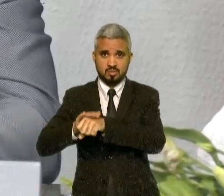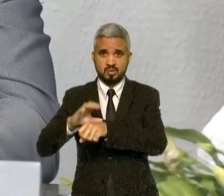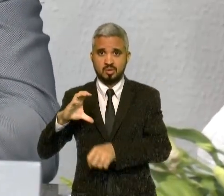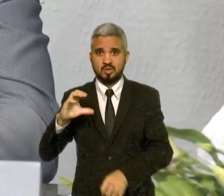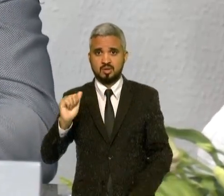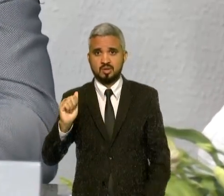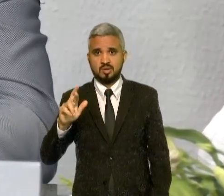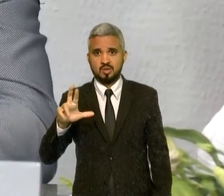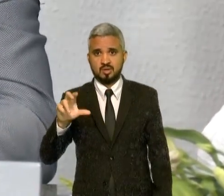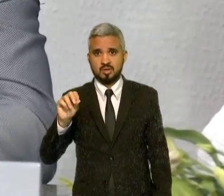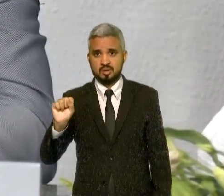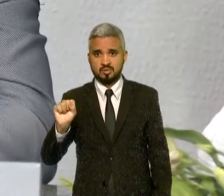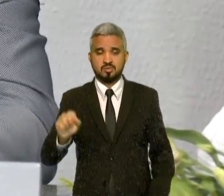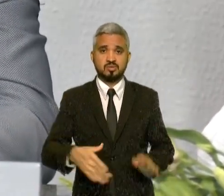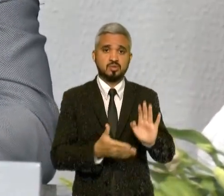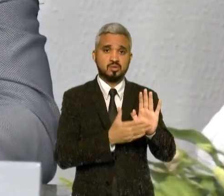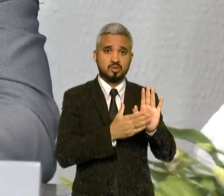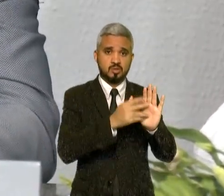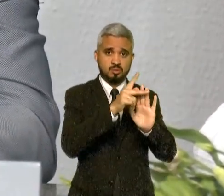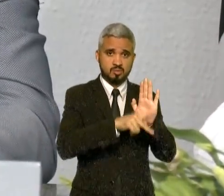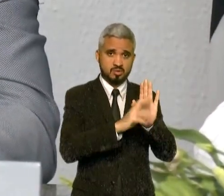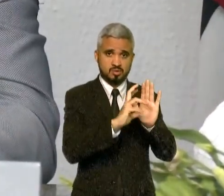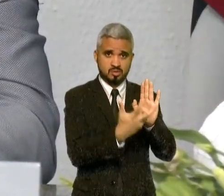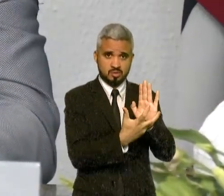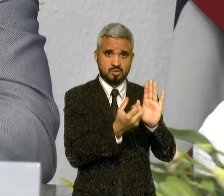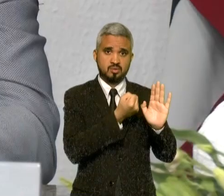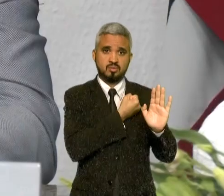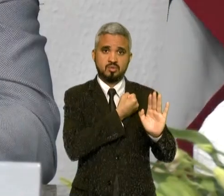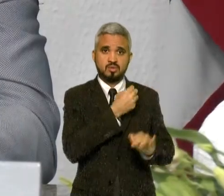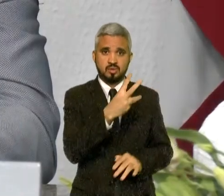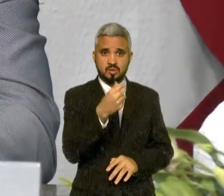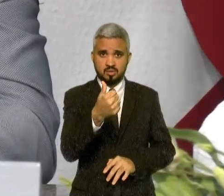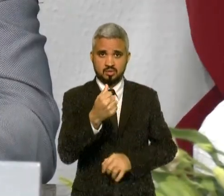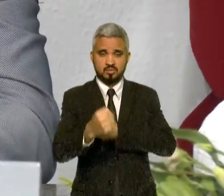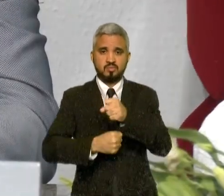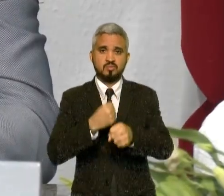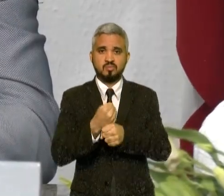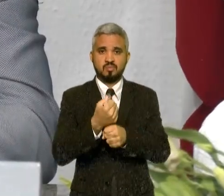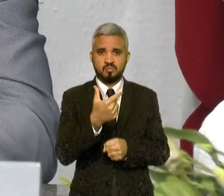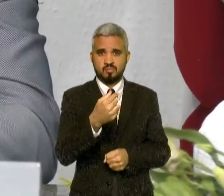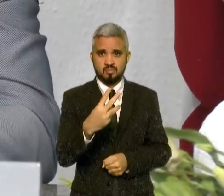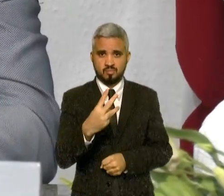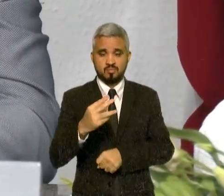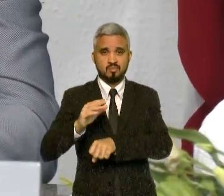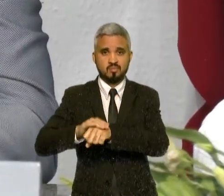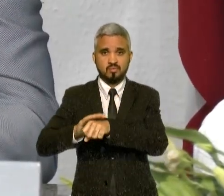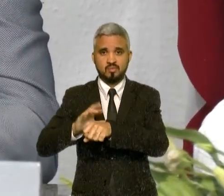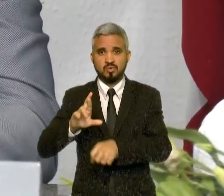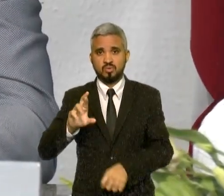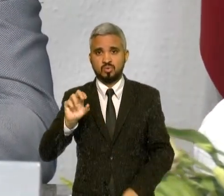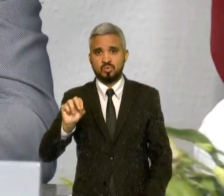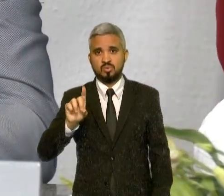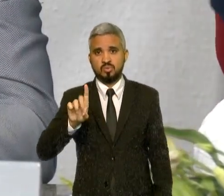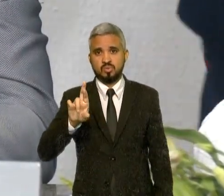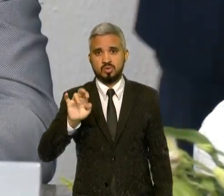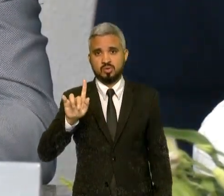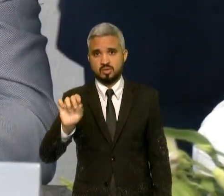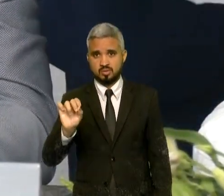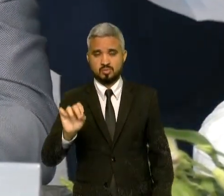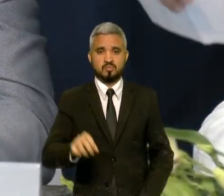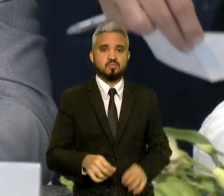Lula. Projeto de resolução legislativa número 031/2023, de autoria do deputado Rodrigo Lago.